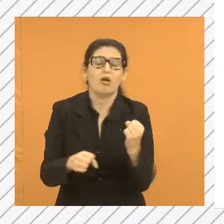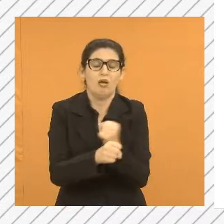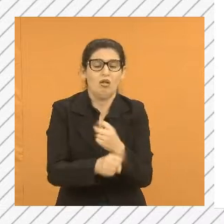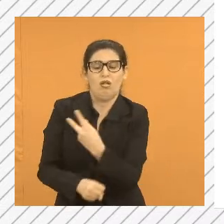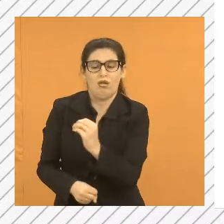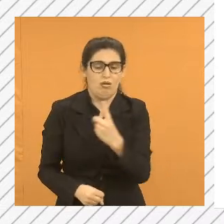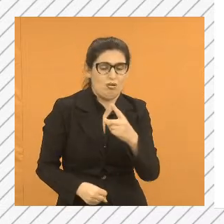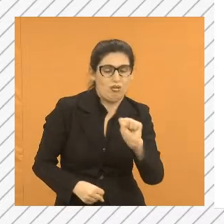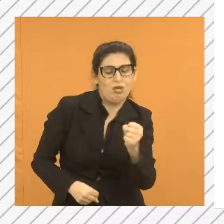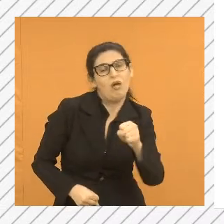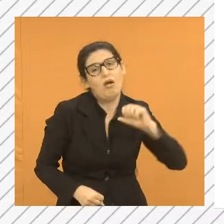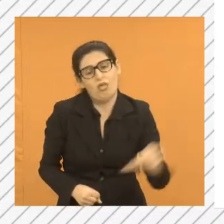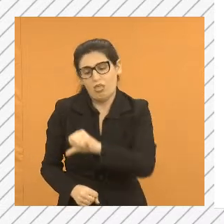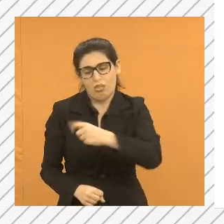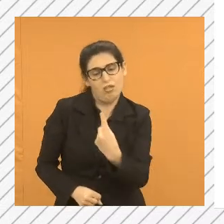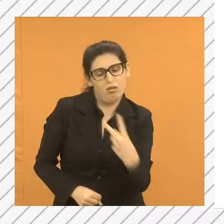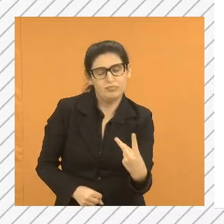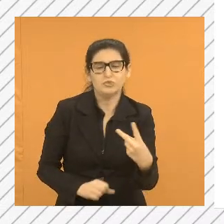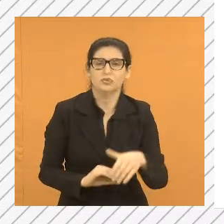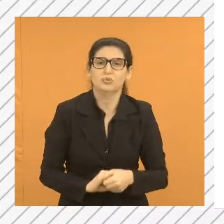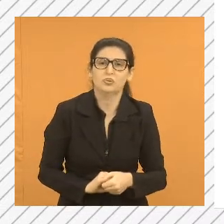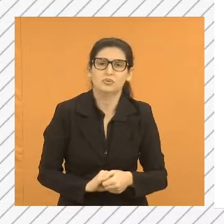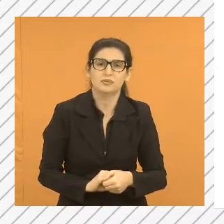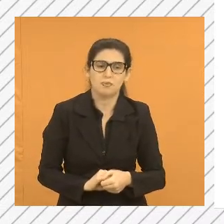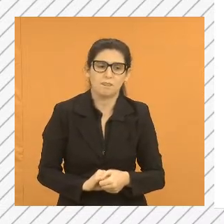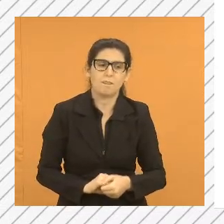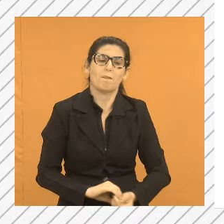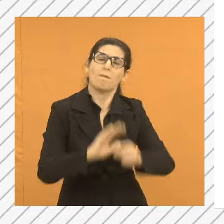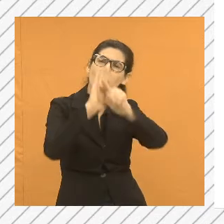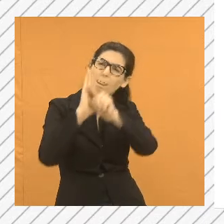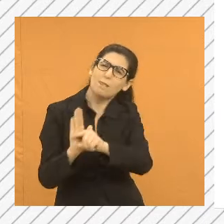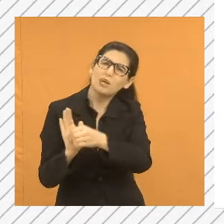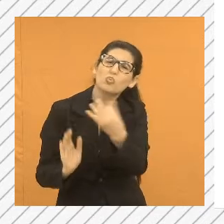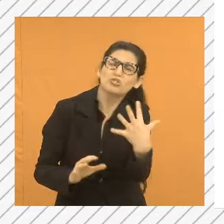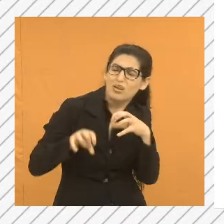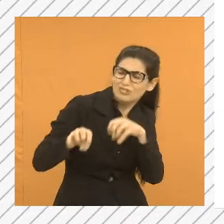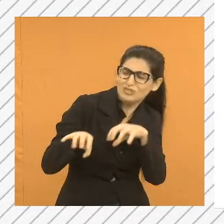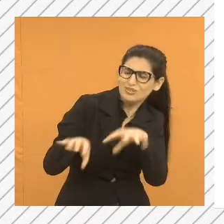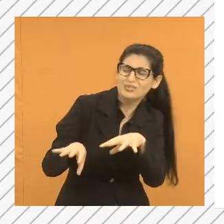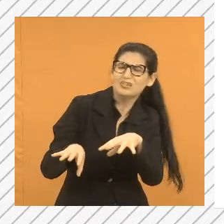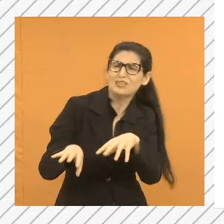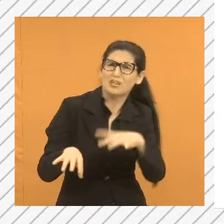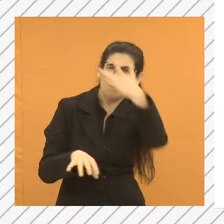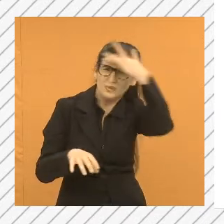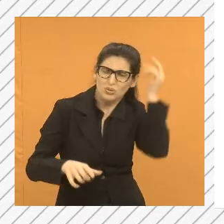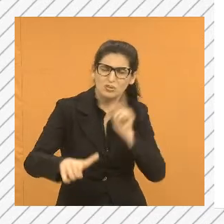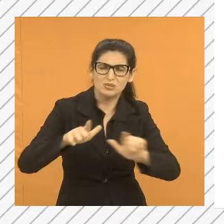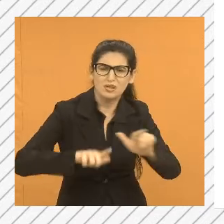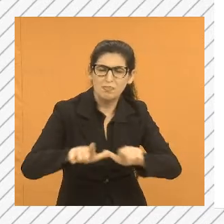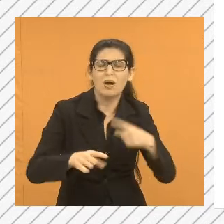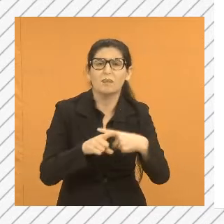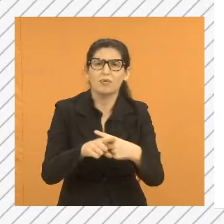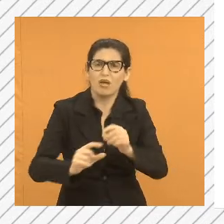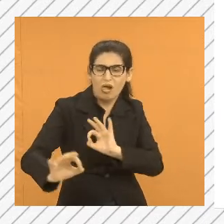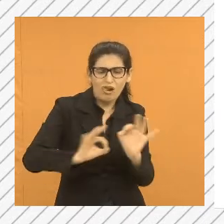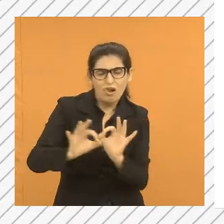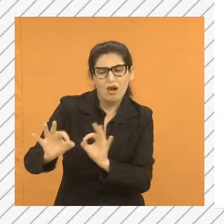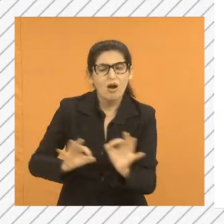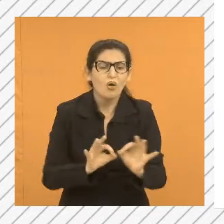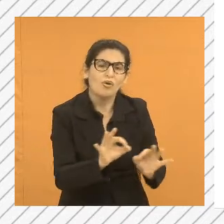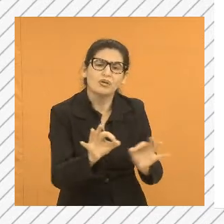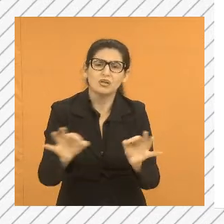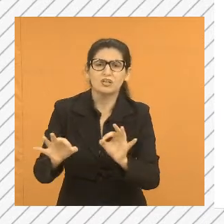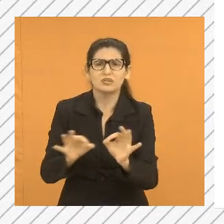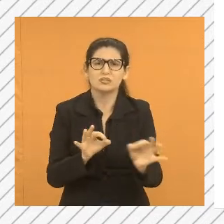2018, 912. Essa redução se deve a uma reorganização, uma reestruturação que foi